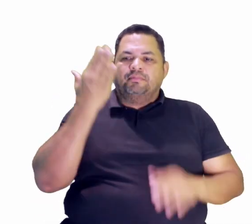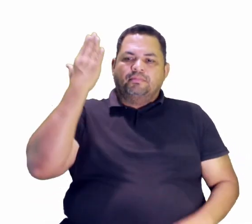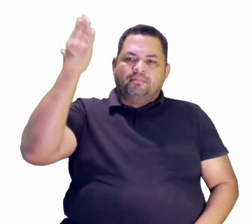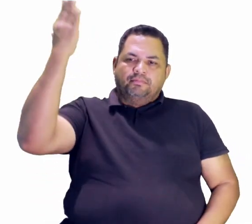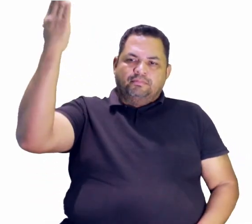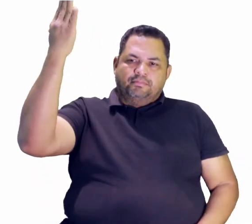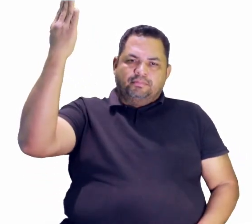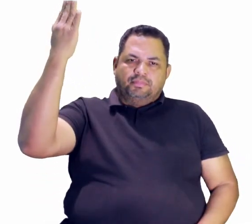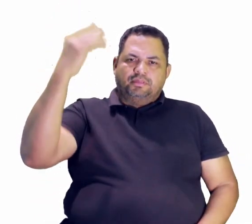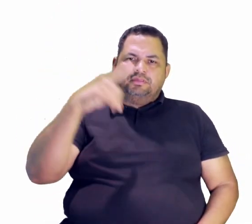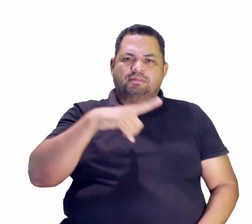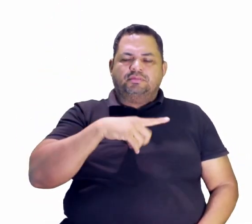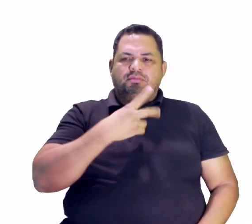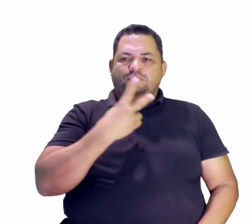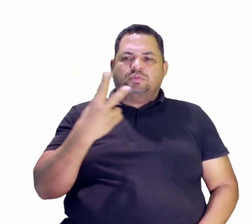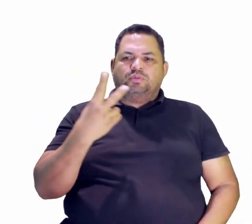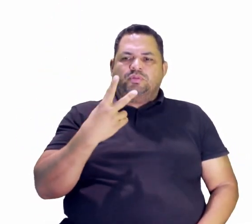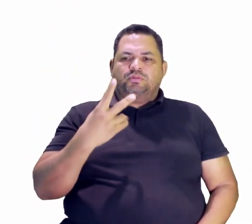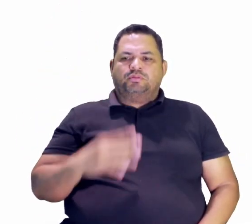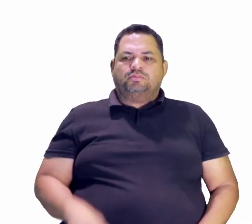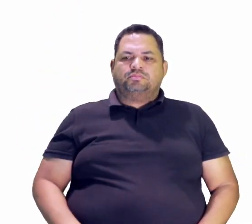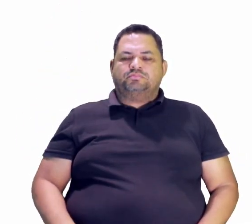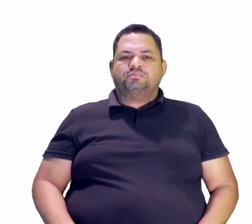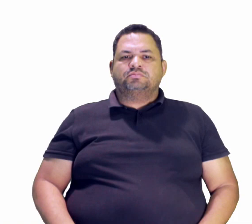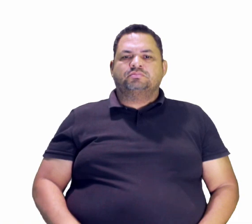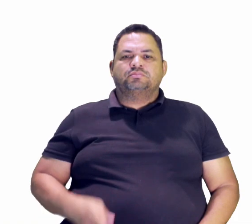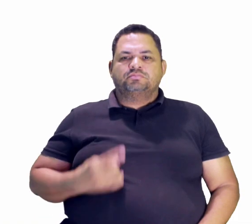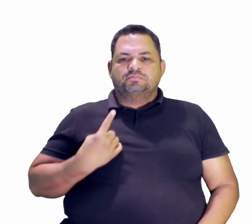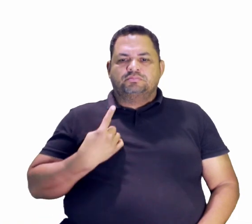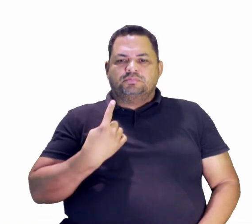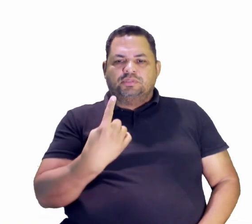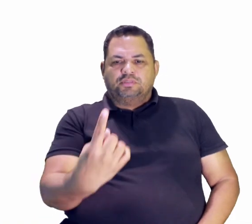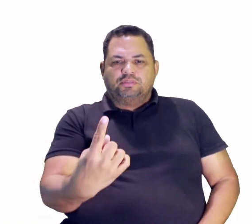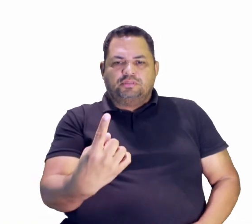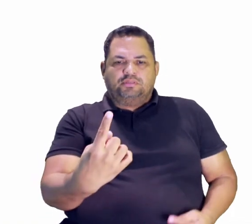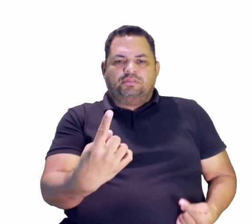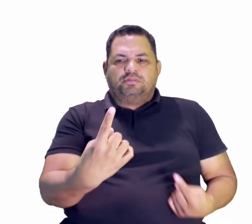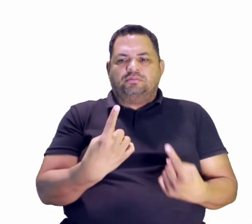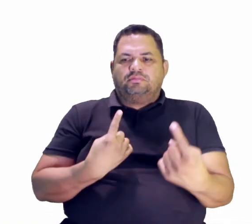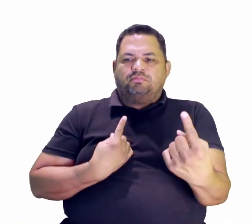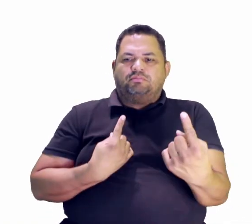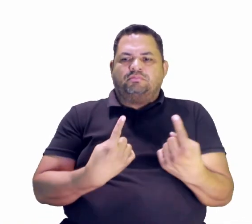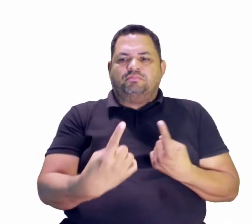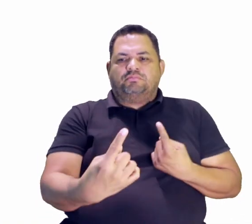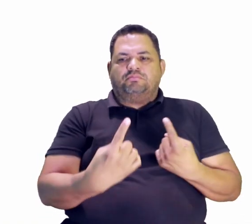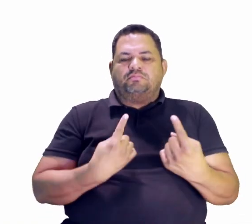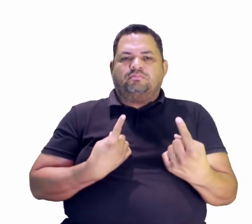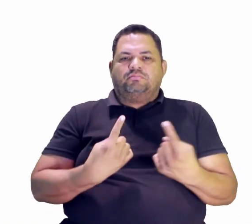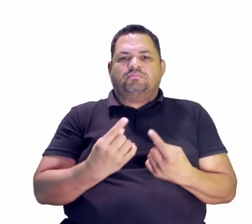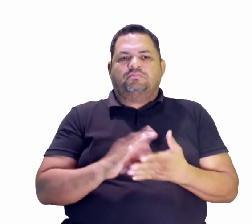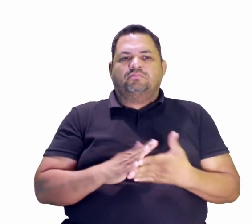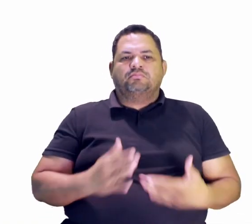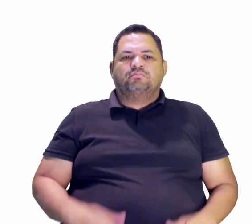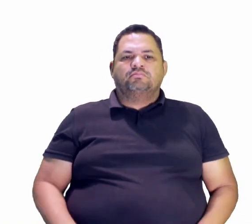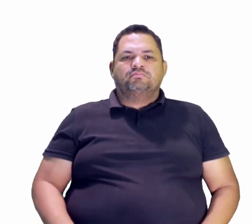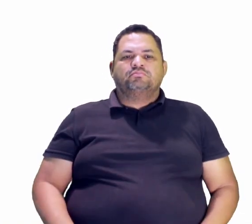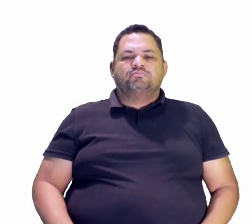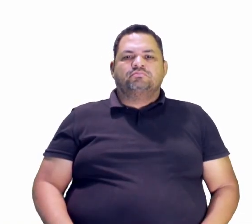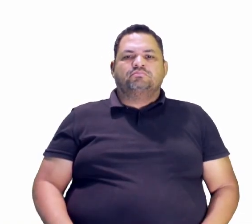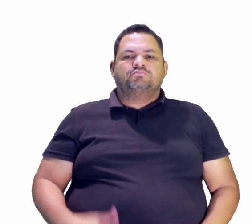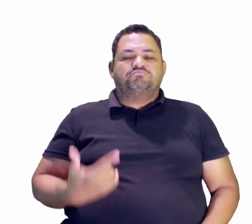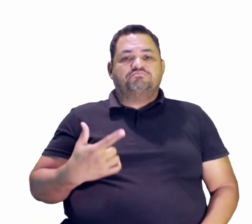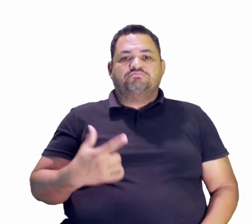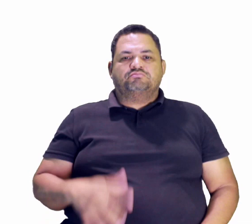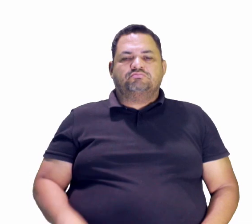placa comum. Quando tiver essa placa, o carro pode ir e vir na mesma via. Mesmo se, às vezes, com asfalto novo, não tem nem